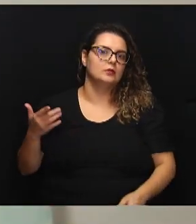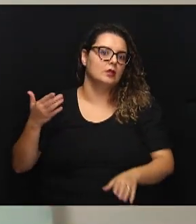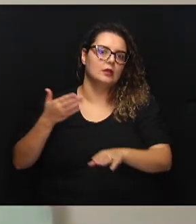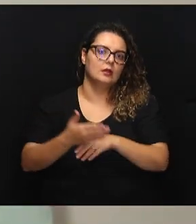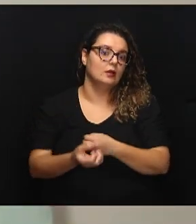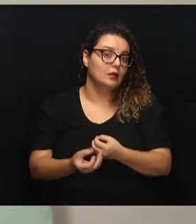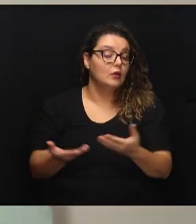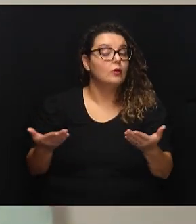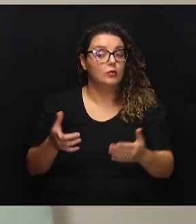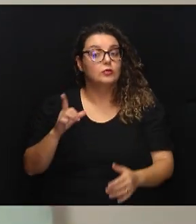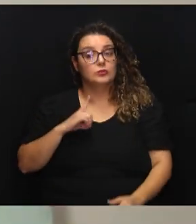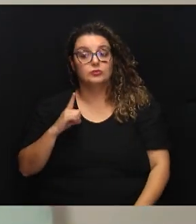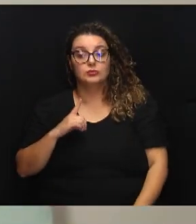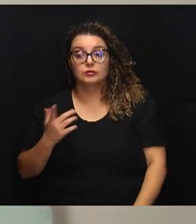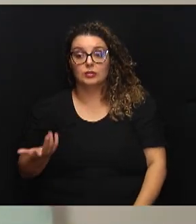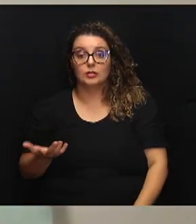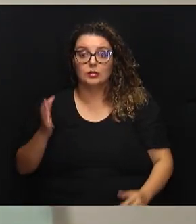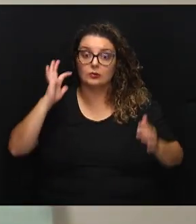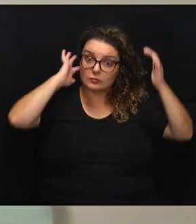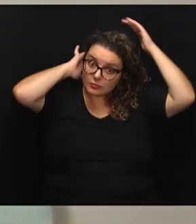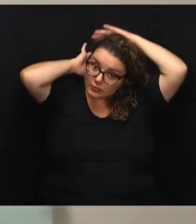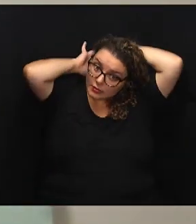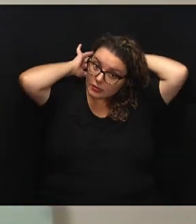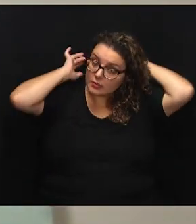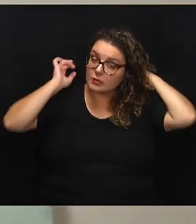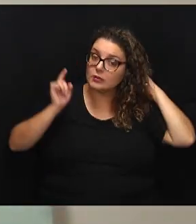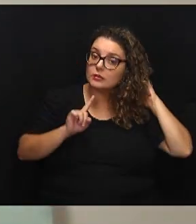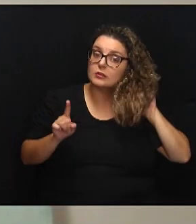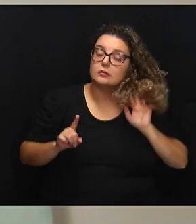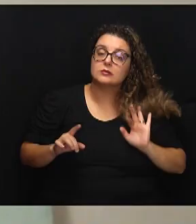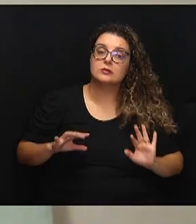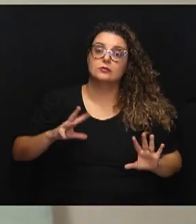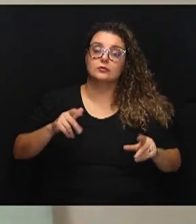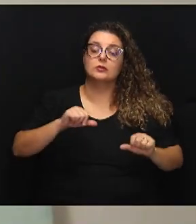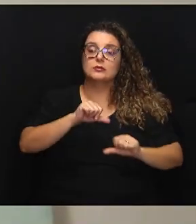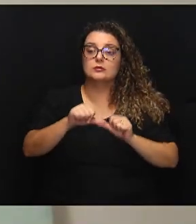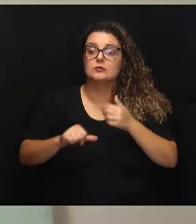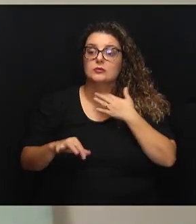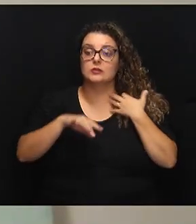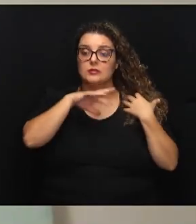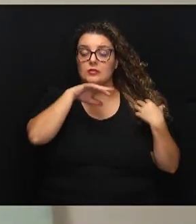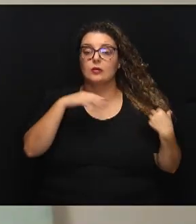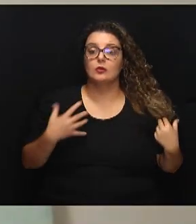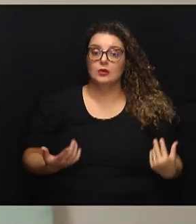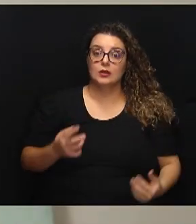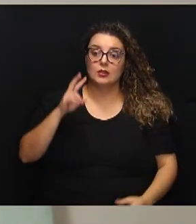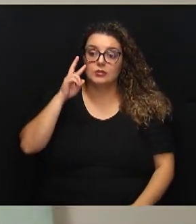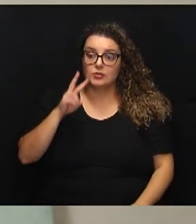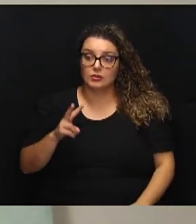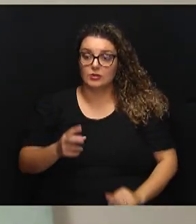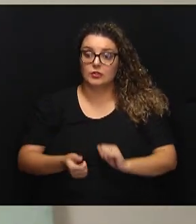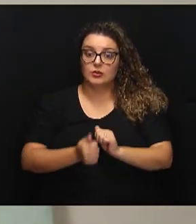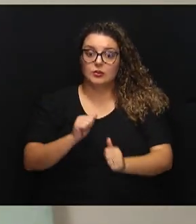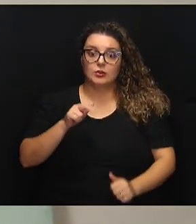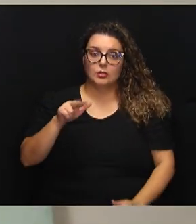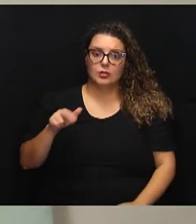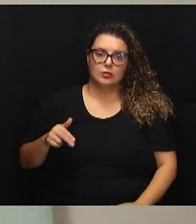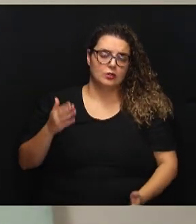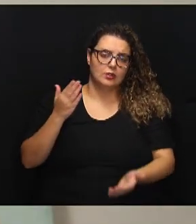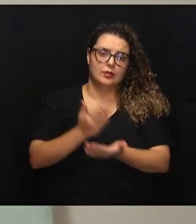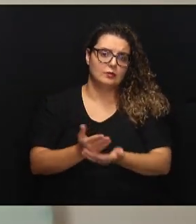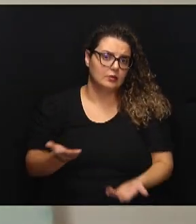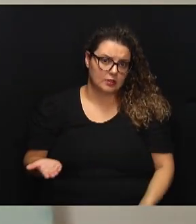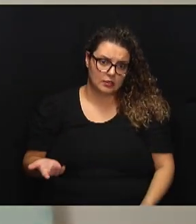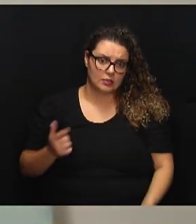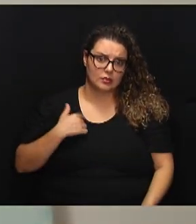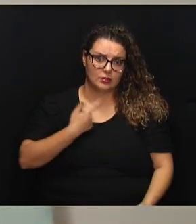a gente tem, então nem toda mudança é ruim, né, a gente vê que o esporte nunca vai deixar de existir, porque nós